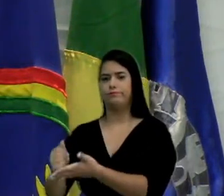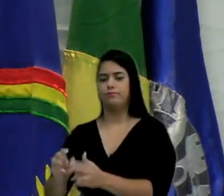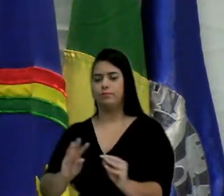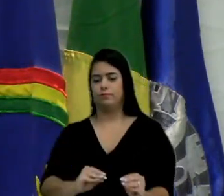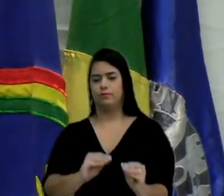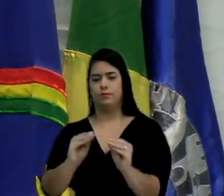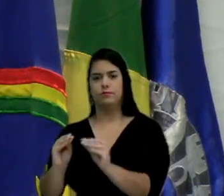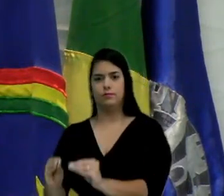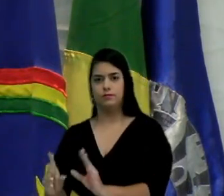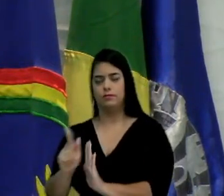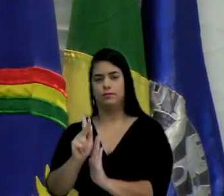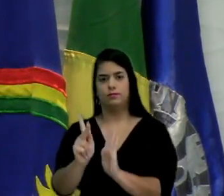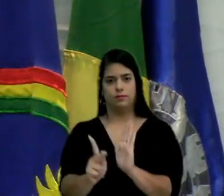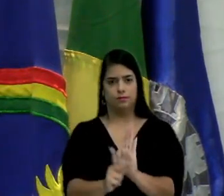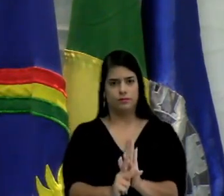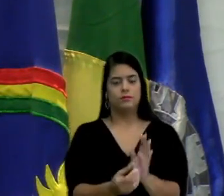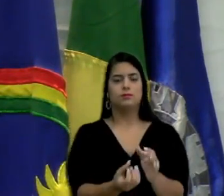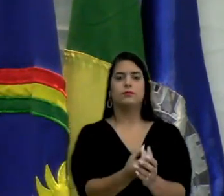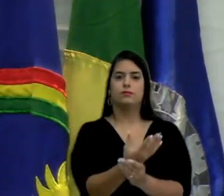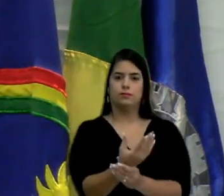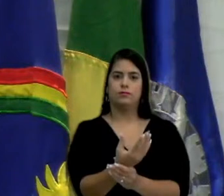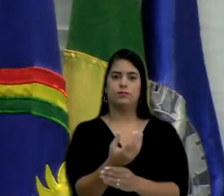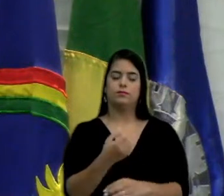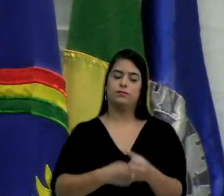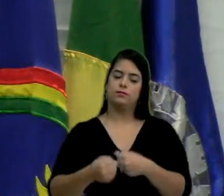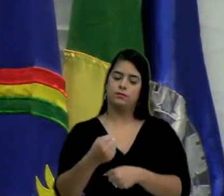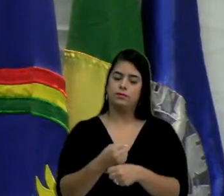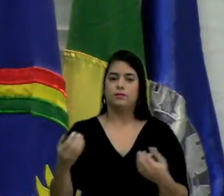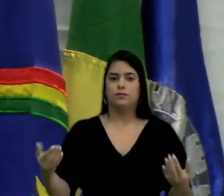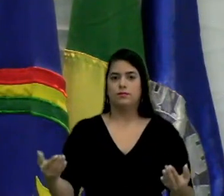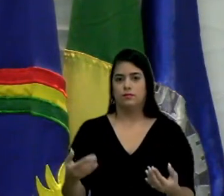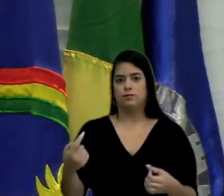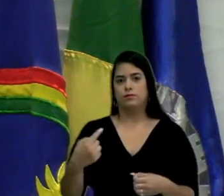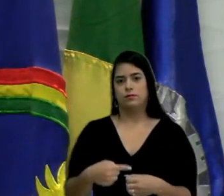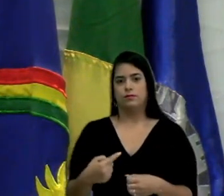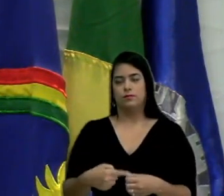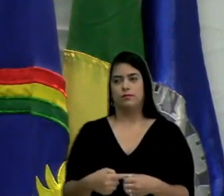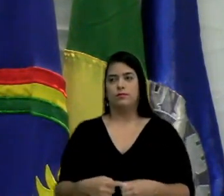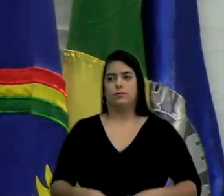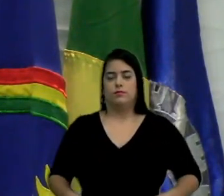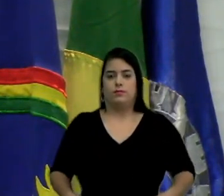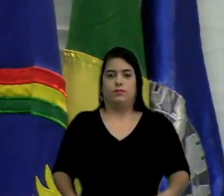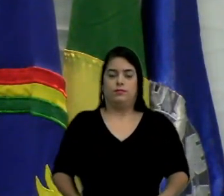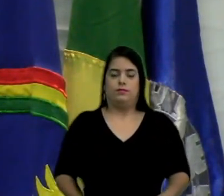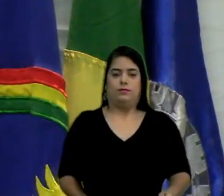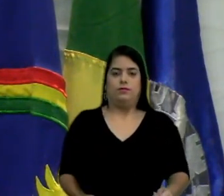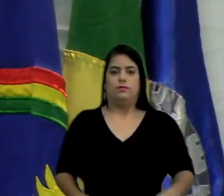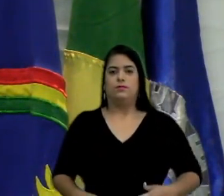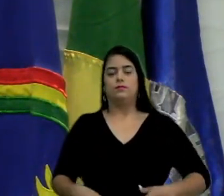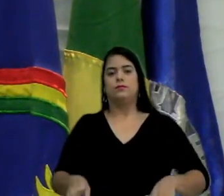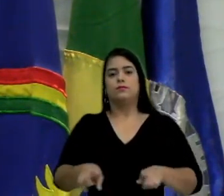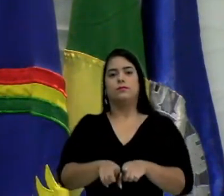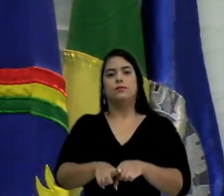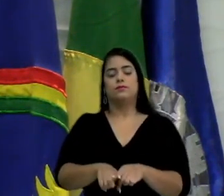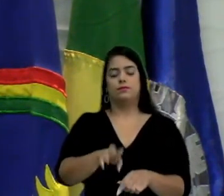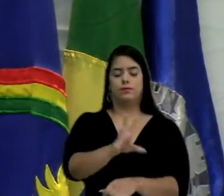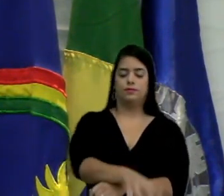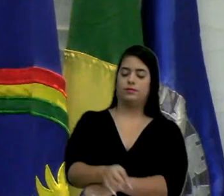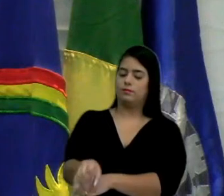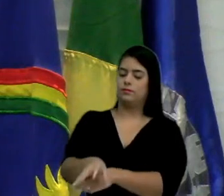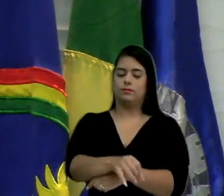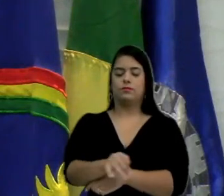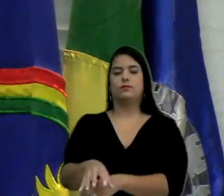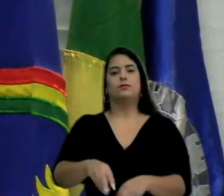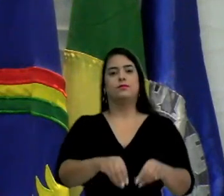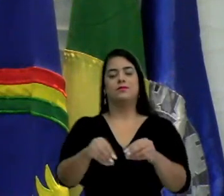essa com esse projeto que será implantado ainda esse ano aqui no nosso município e também sobre as arações de terras né parabenizar